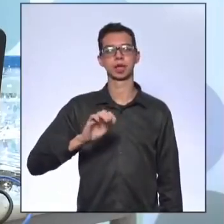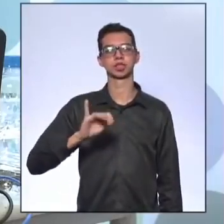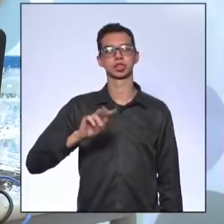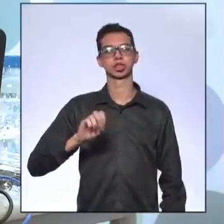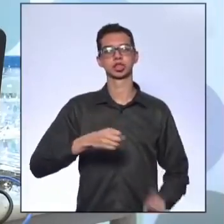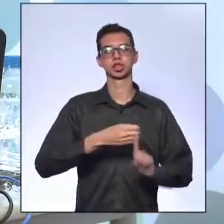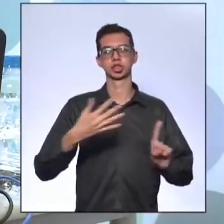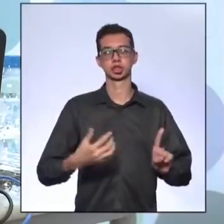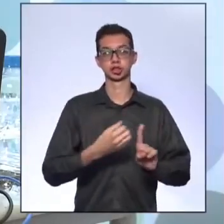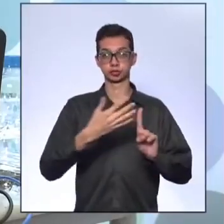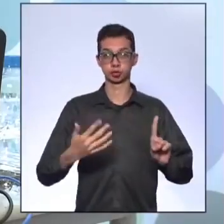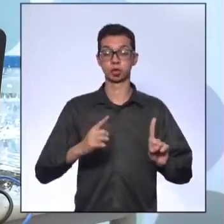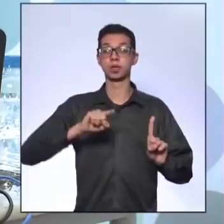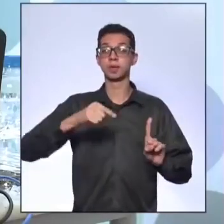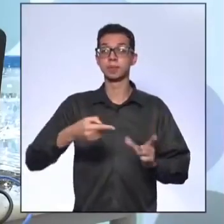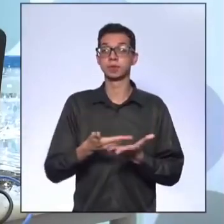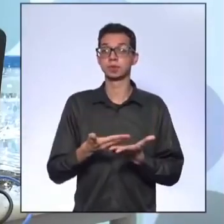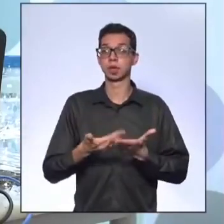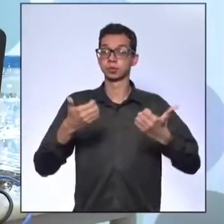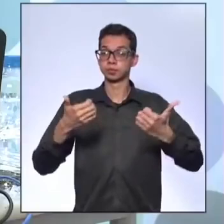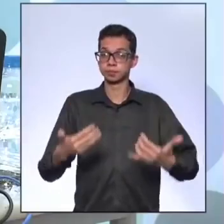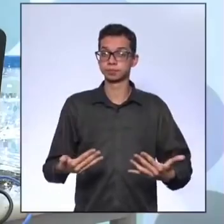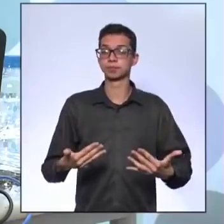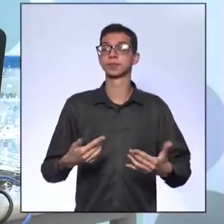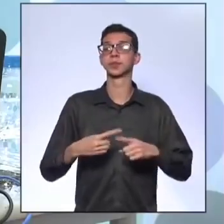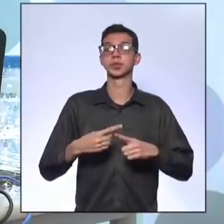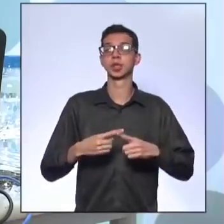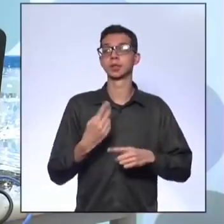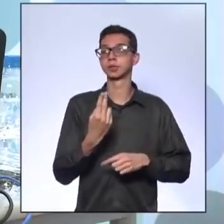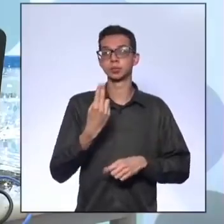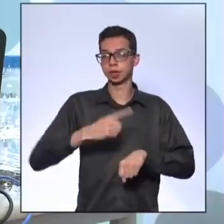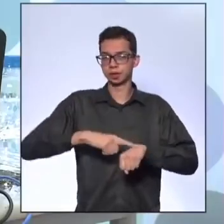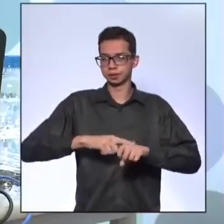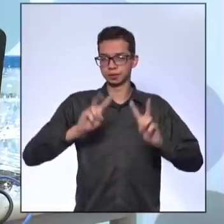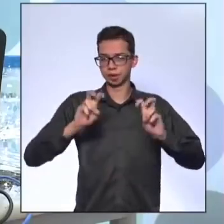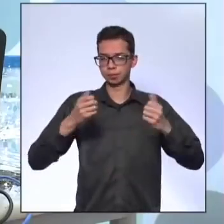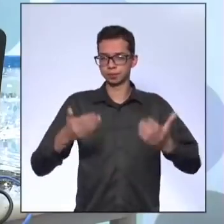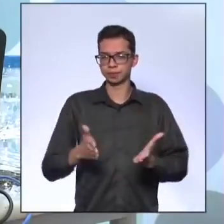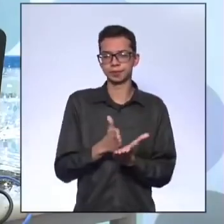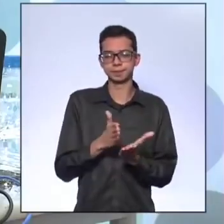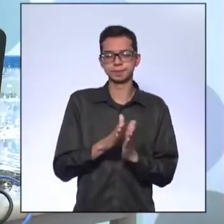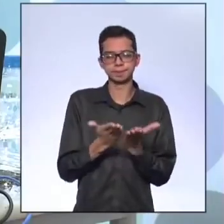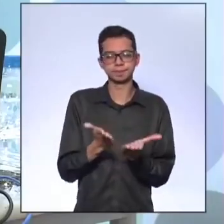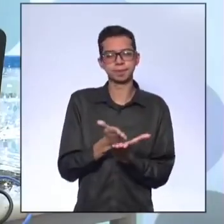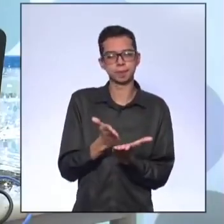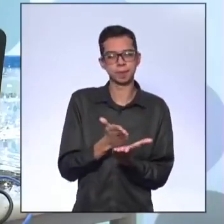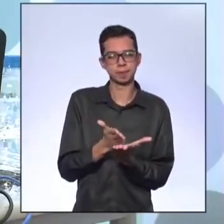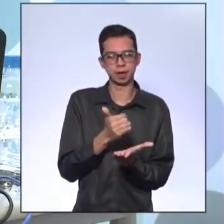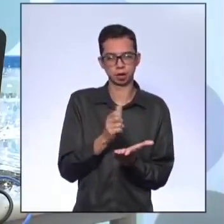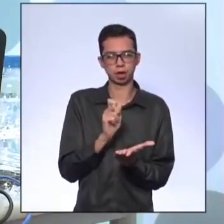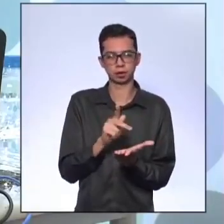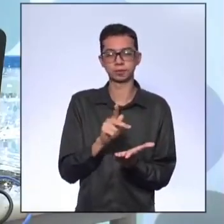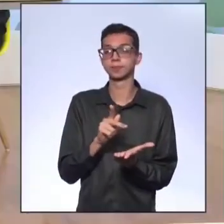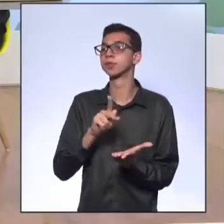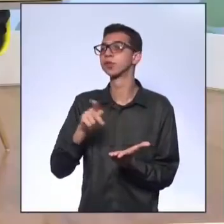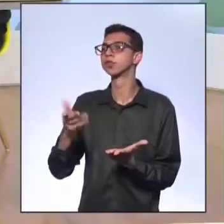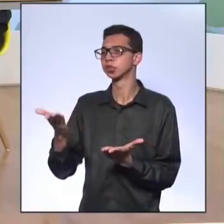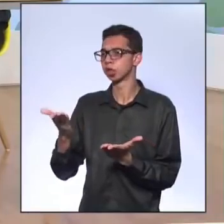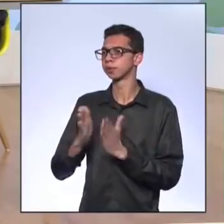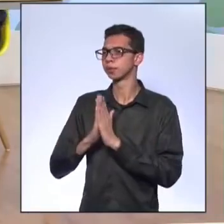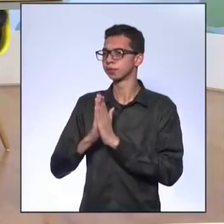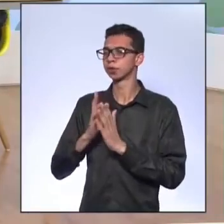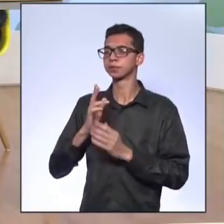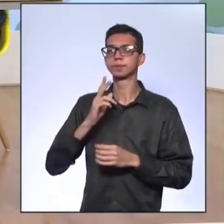uma outra aula para falar só desse assunto, porque senão não vai dar tempo de explicar as outras páginas para vocês, ok? Ô, professor Mauro, tem como você ler para mim o texto